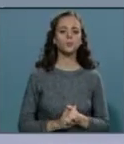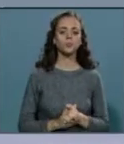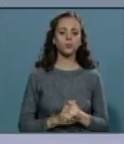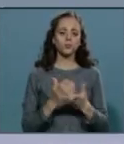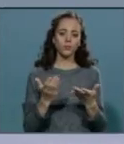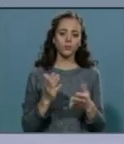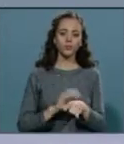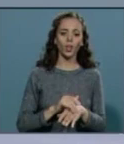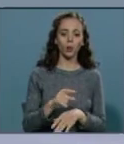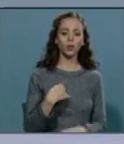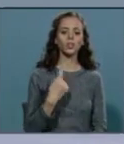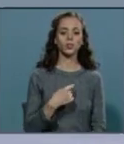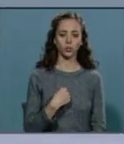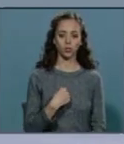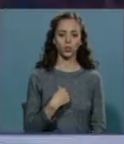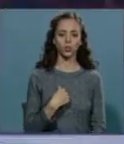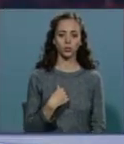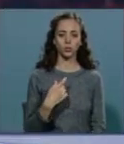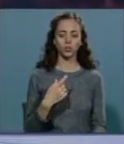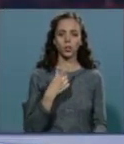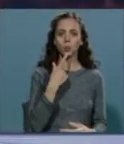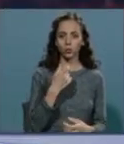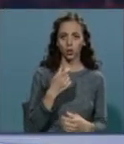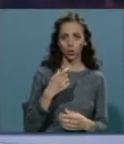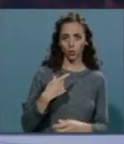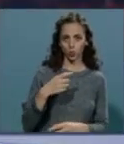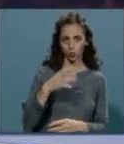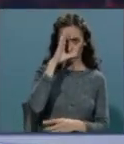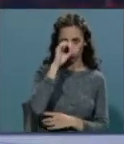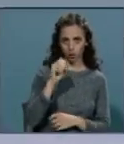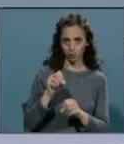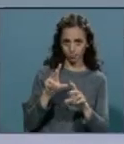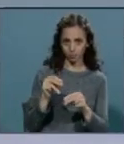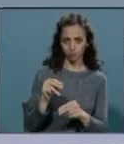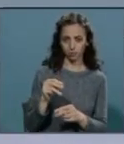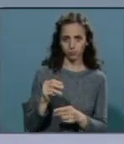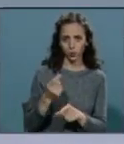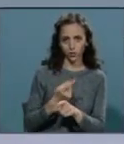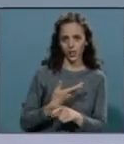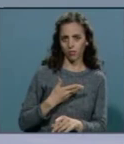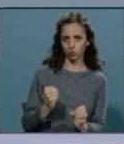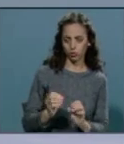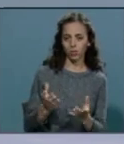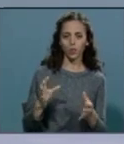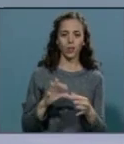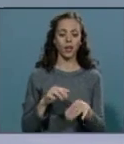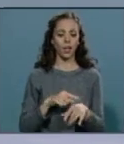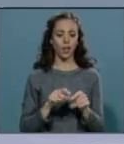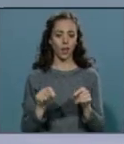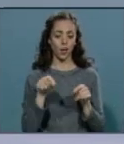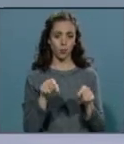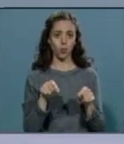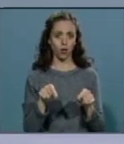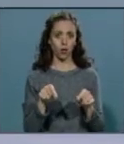é para ajudar melhor ver não tens muitas em relação nacional o governo o governo neste momento o atendimento desta época